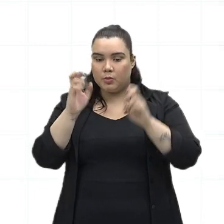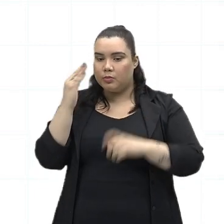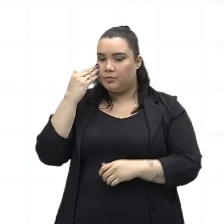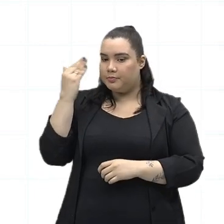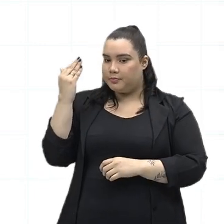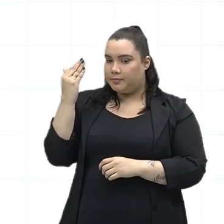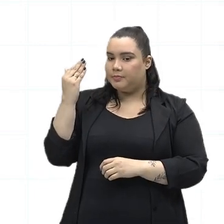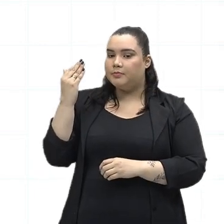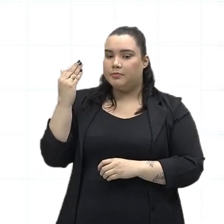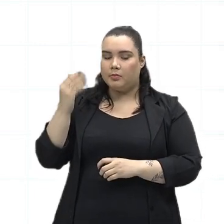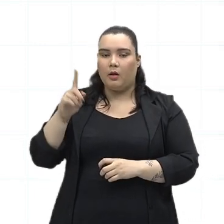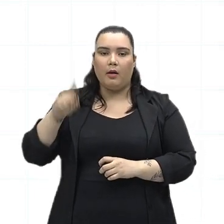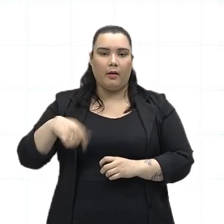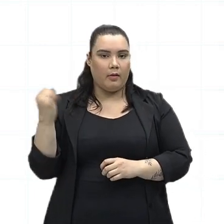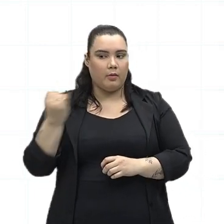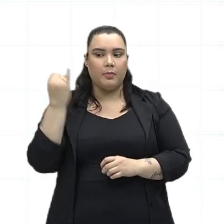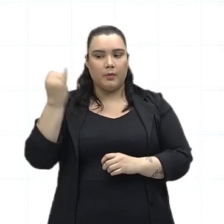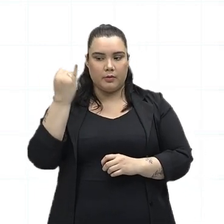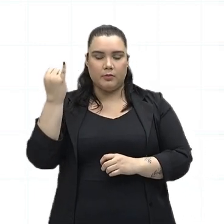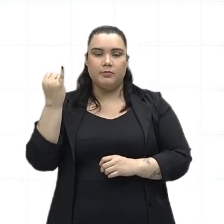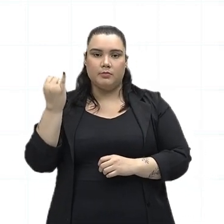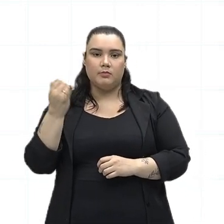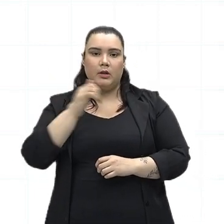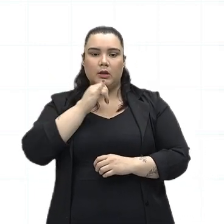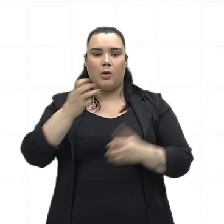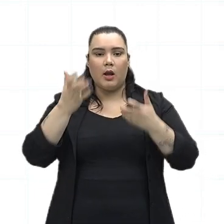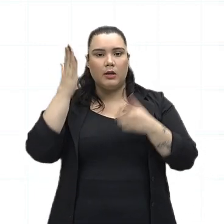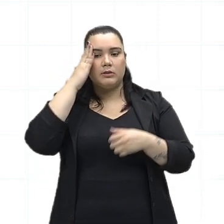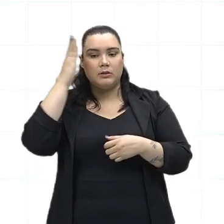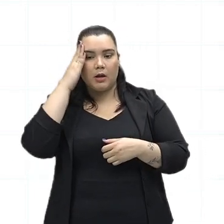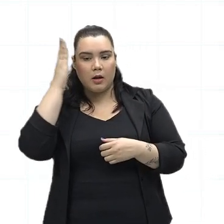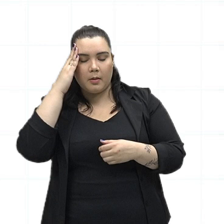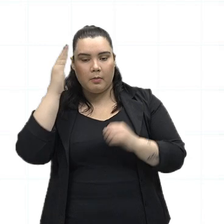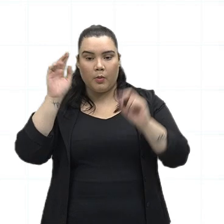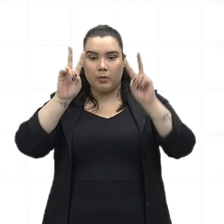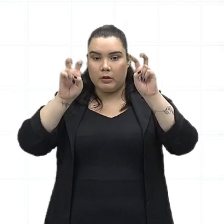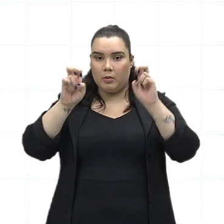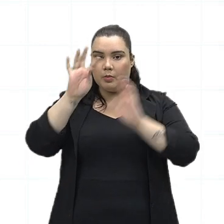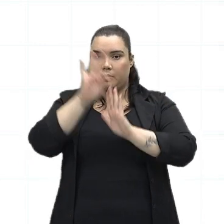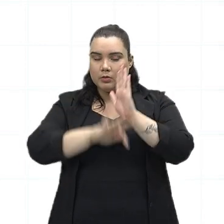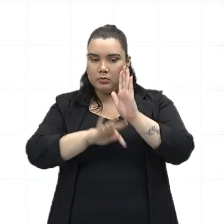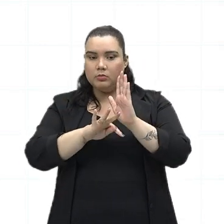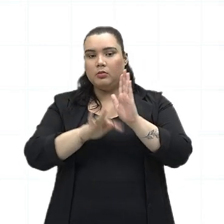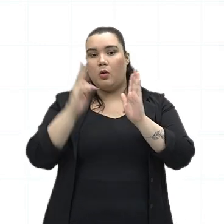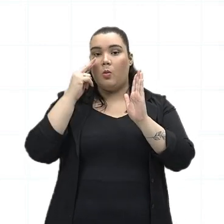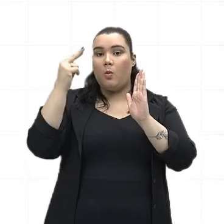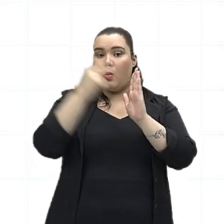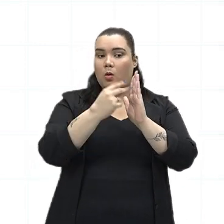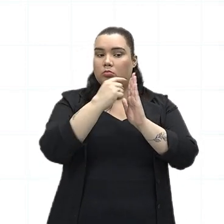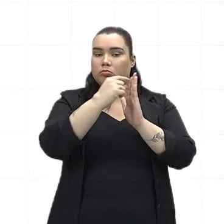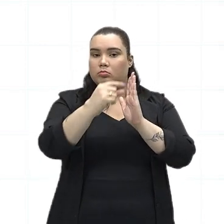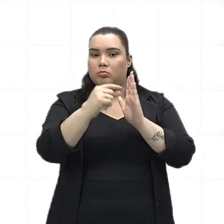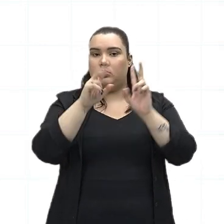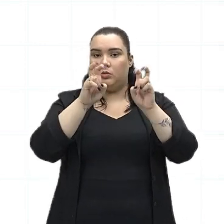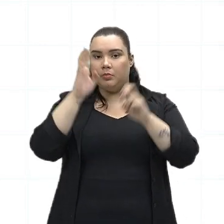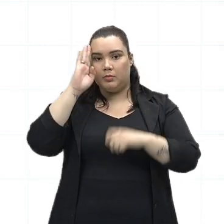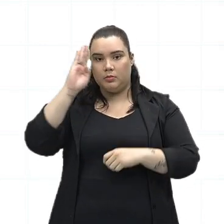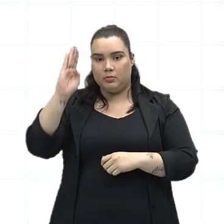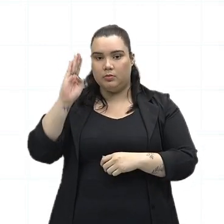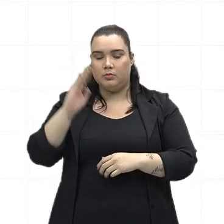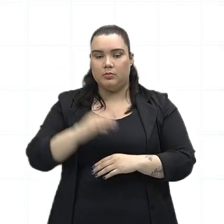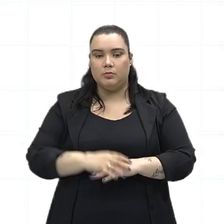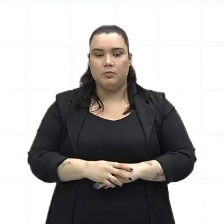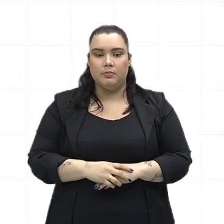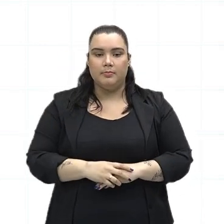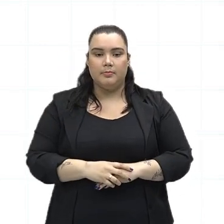é muito importante. Quero saber sobre o assunto do texto. Corre para o título, tá bom? Corre para o